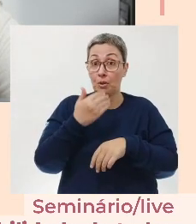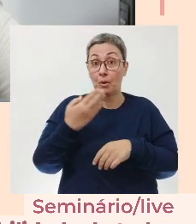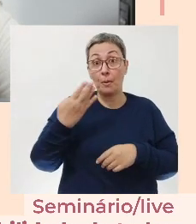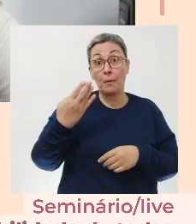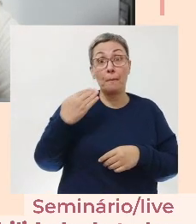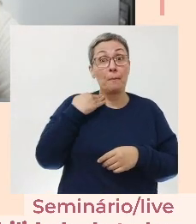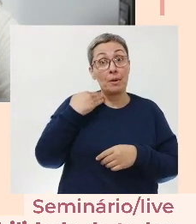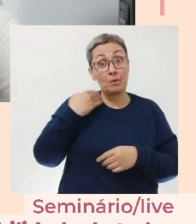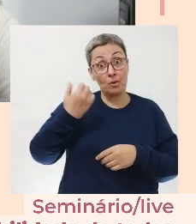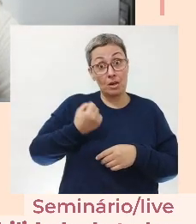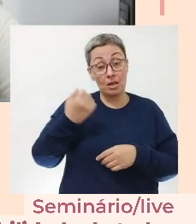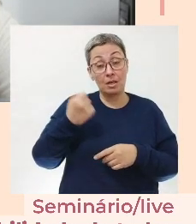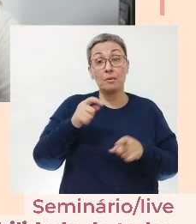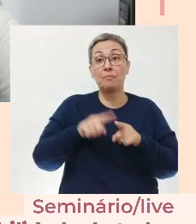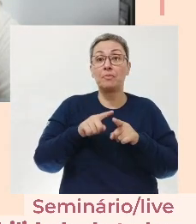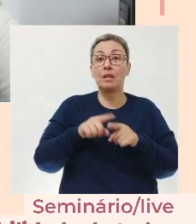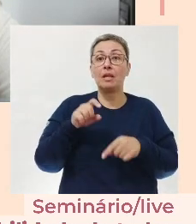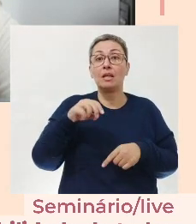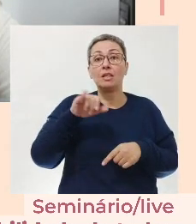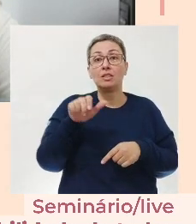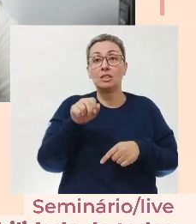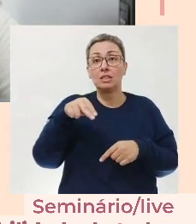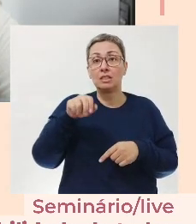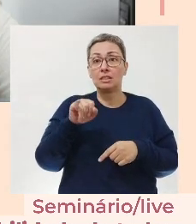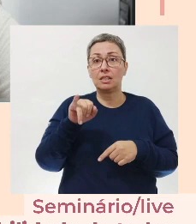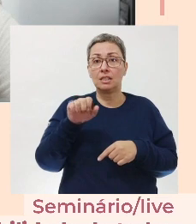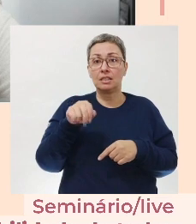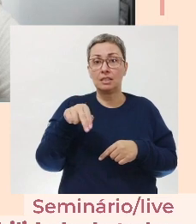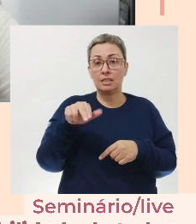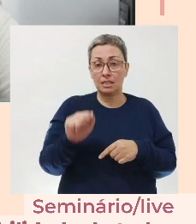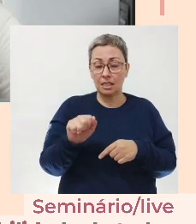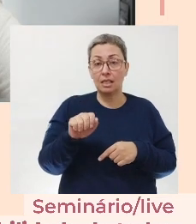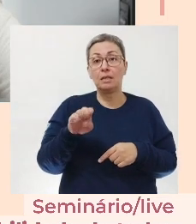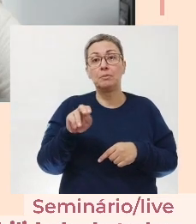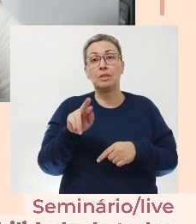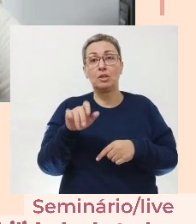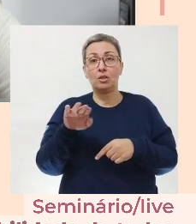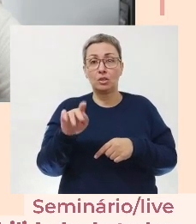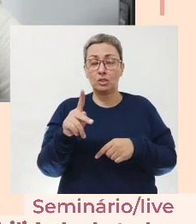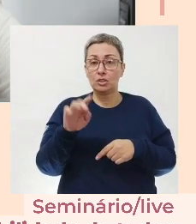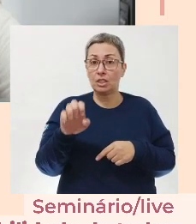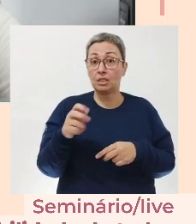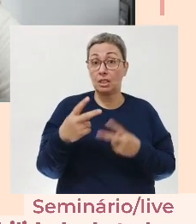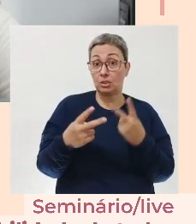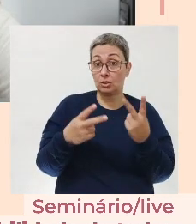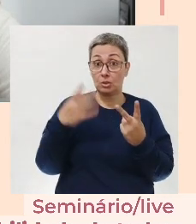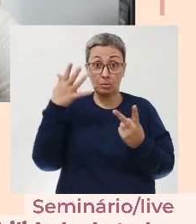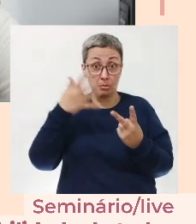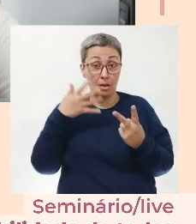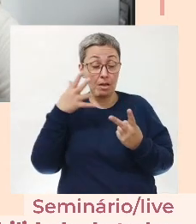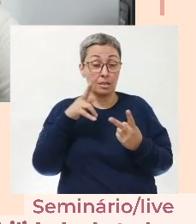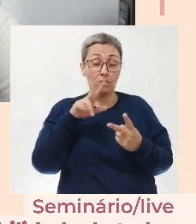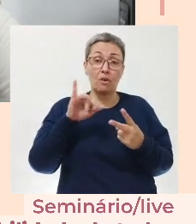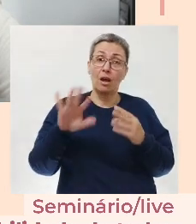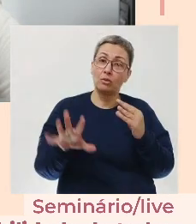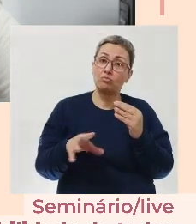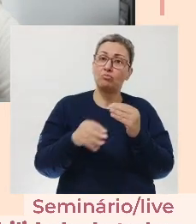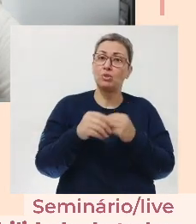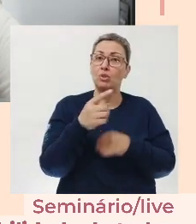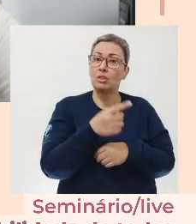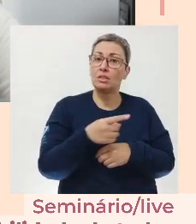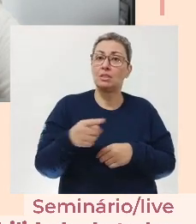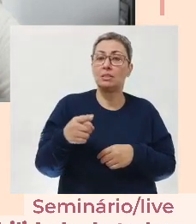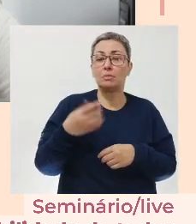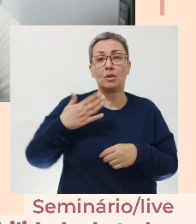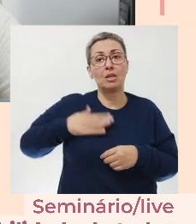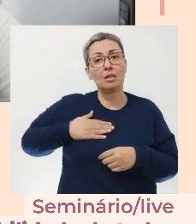nutricionista também aqui do Banco de Leite, tá? Que é a doutora Janaína Brioche. E essas duas palestras vão contemplar